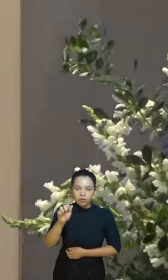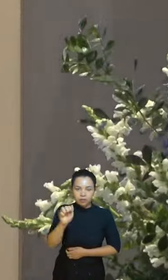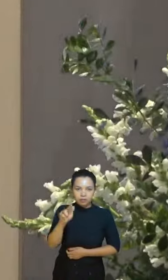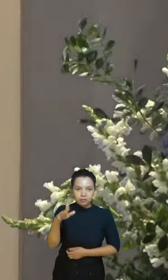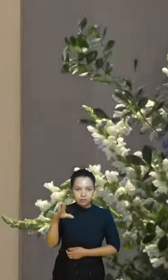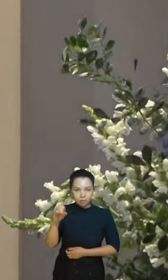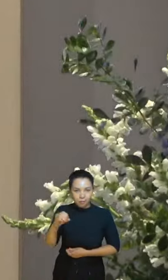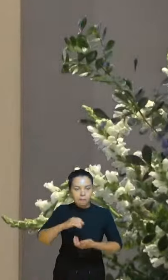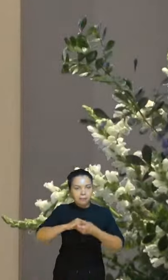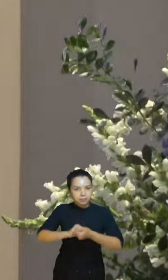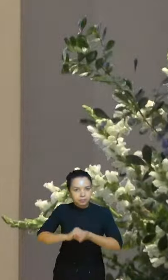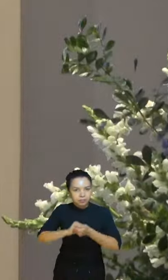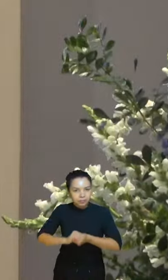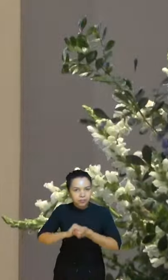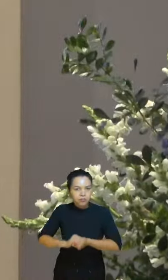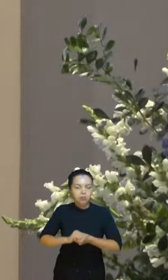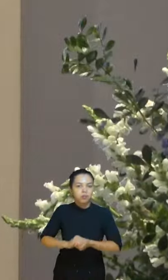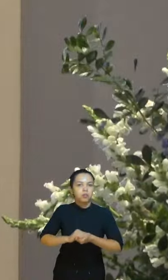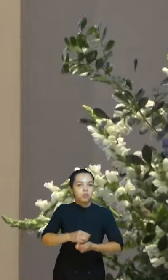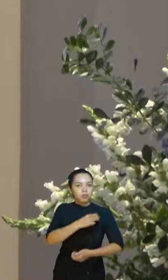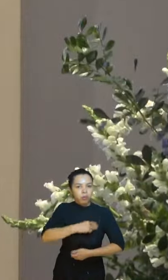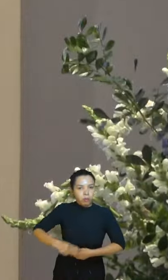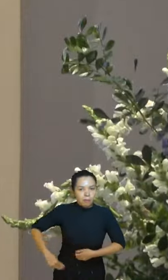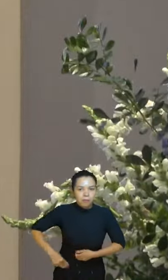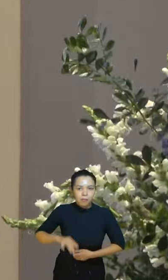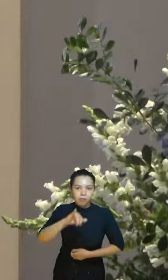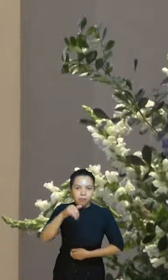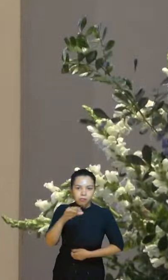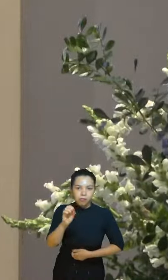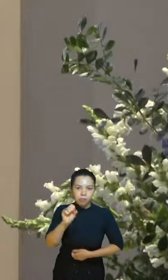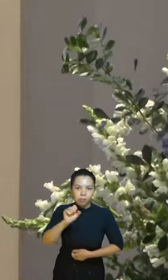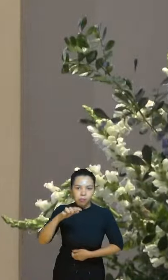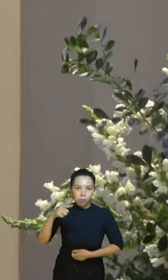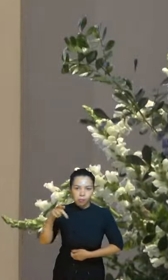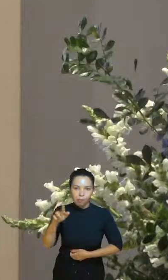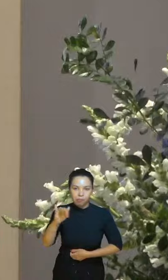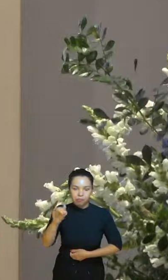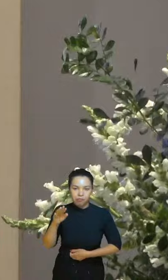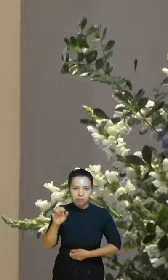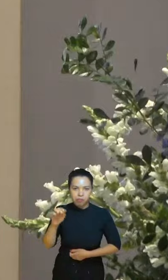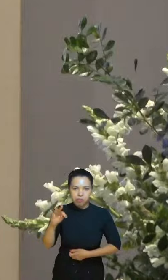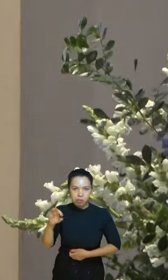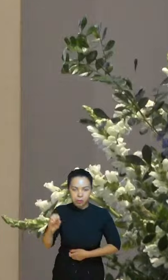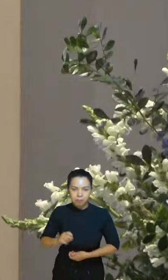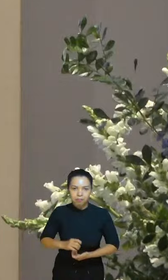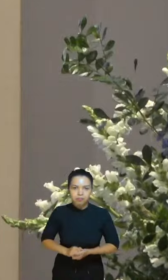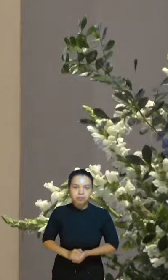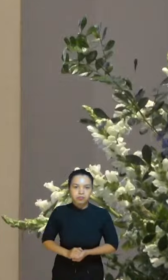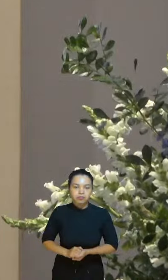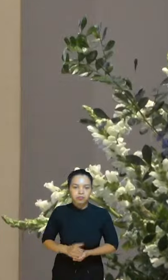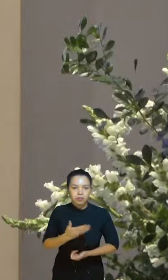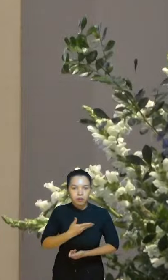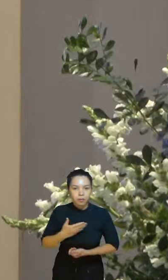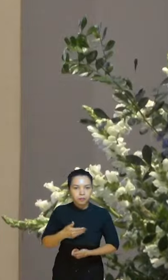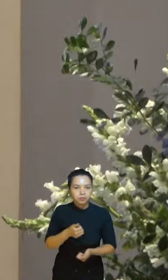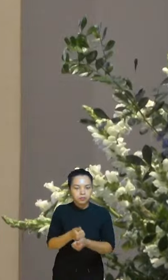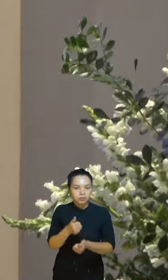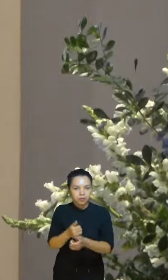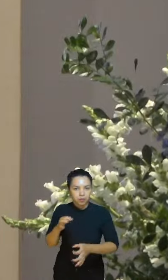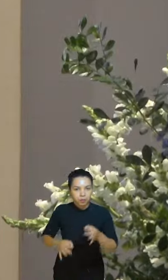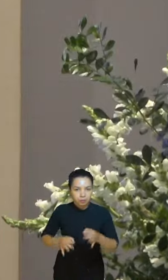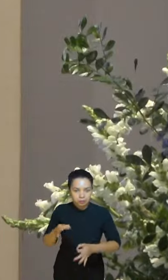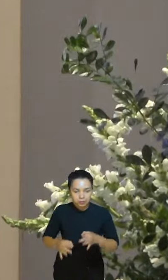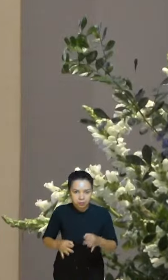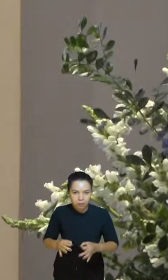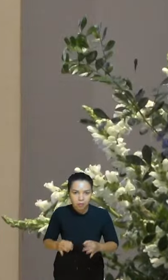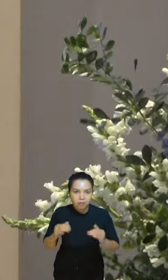Saúdo o ministro José antnio Dias tfol Saúdo os meus colegas de Tribunal de Justiça na pessoa do desarr Carlos